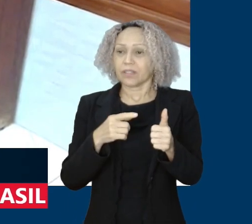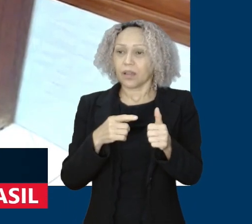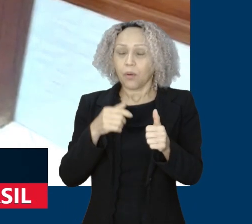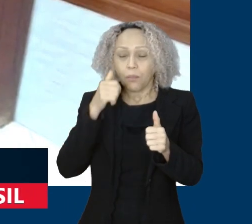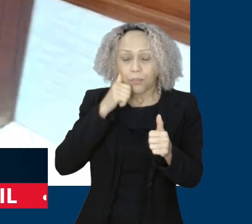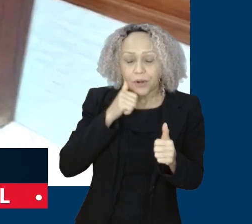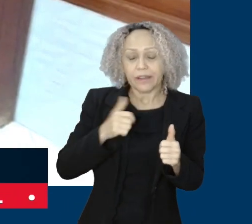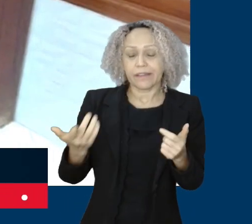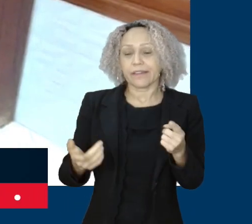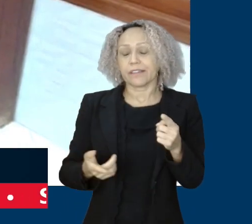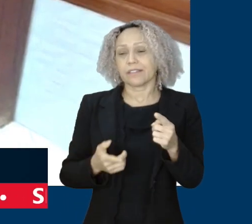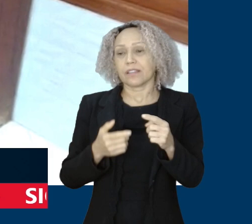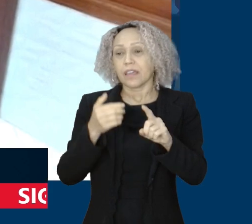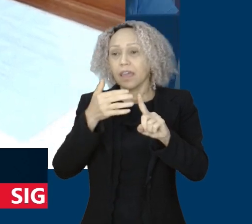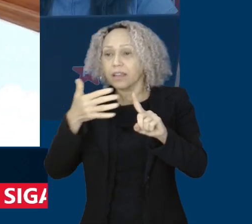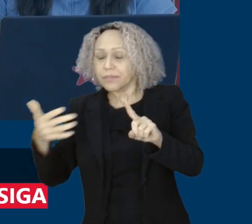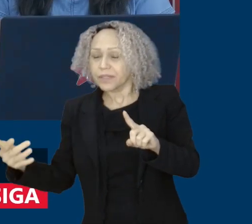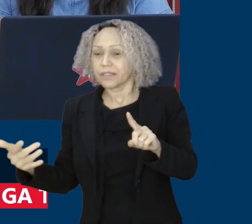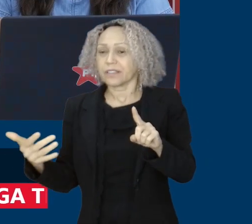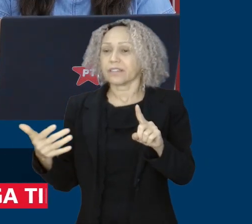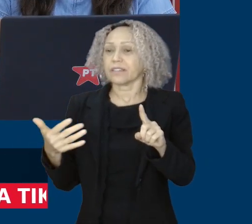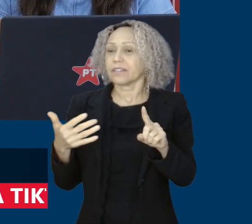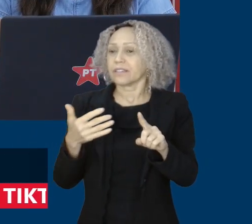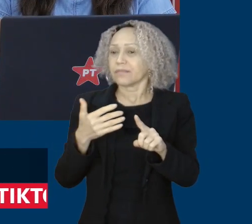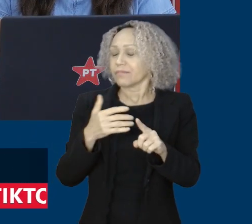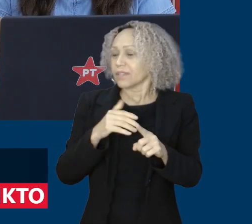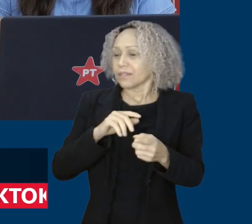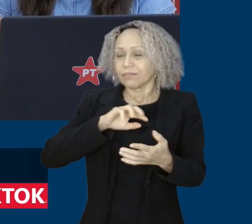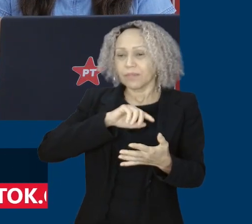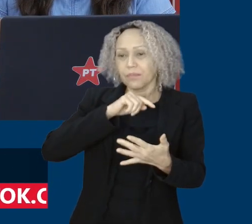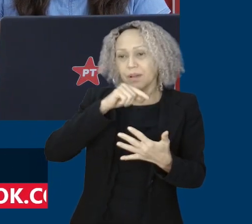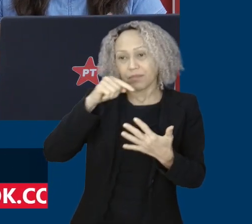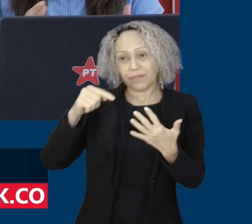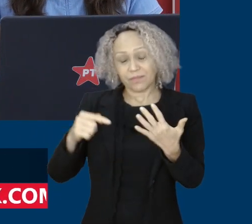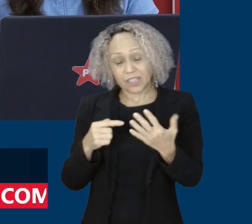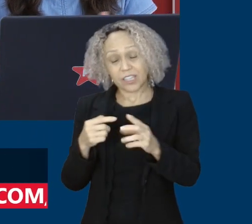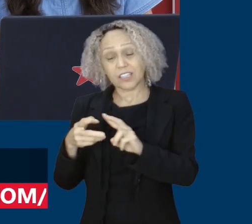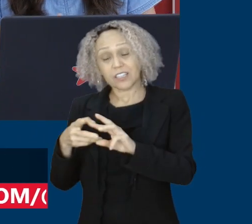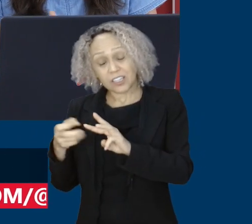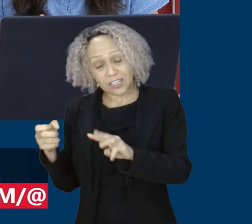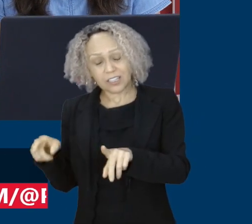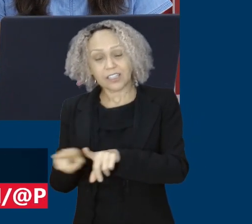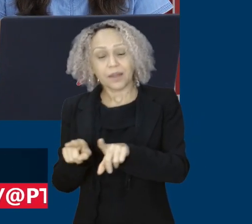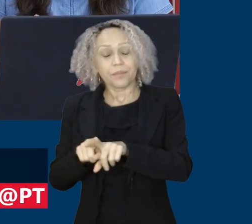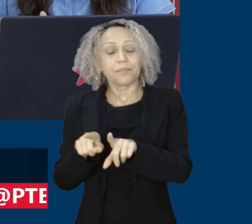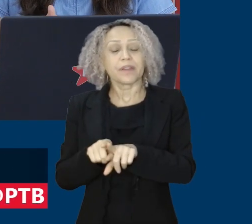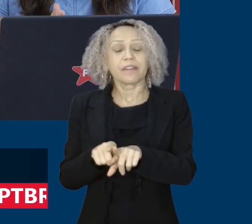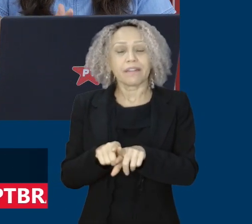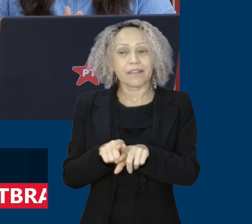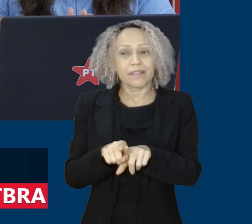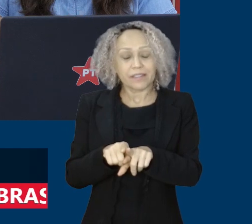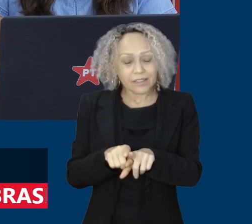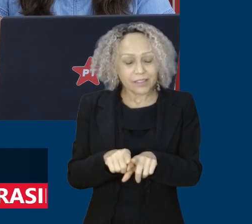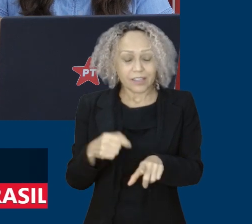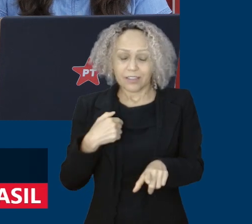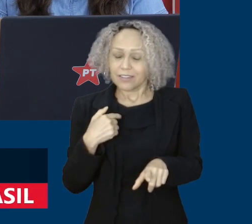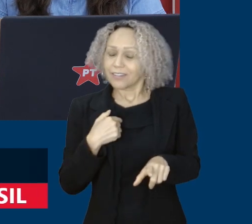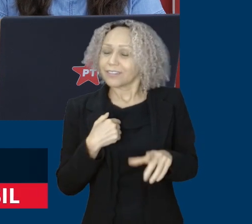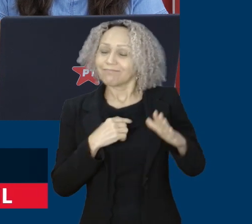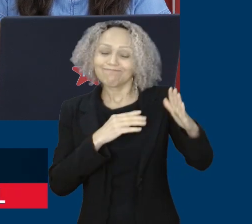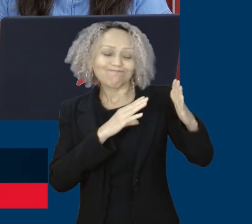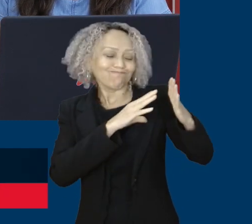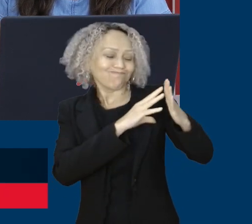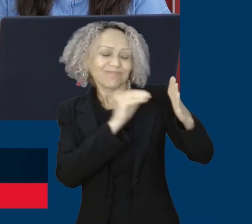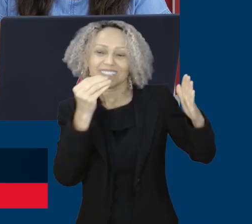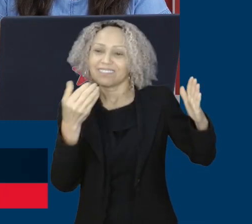gabinete é mulheres. Estou tranquilo com o nosso presidente. Dando exemplo, né, senador? Muito bom. Exato. Ele